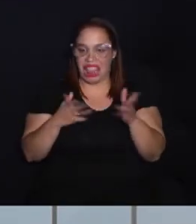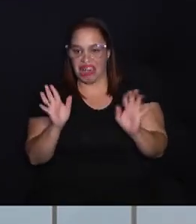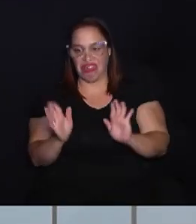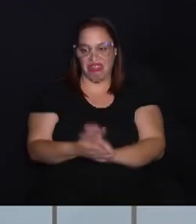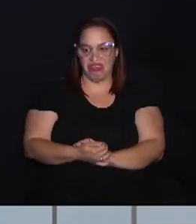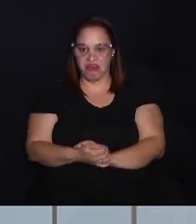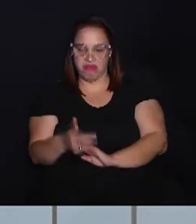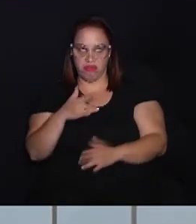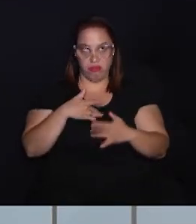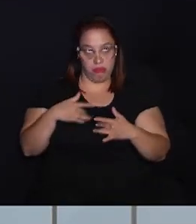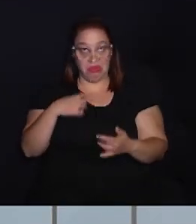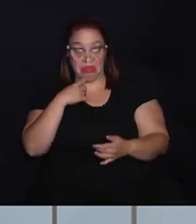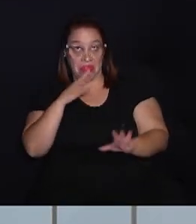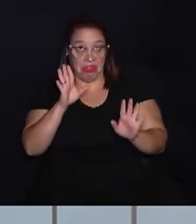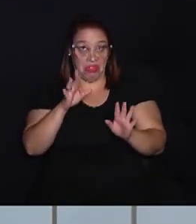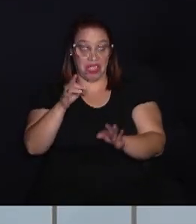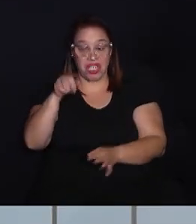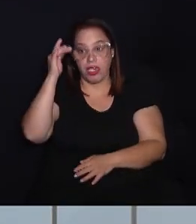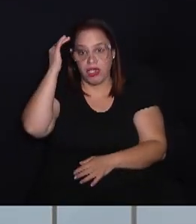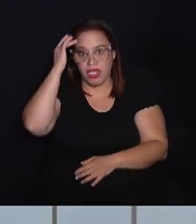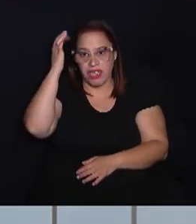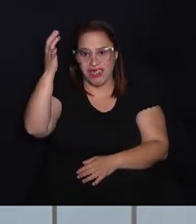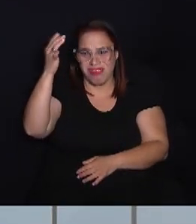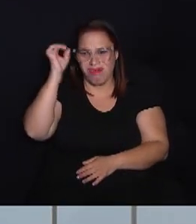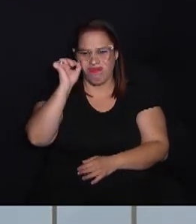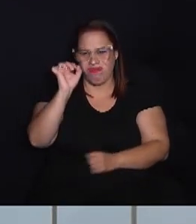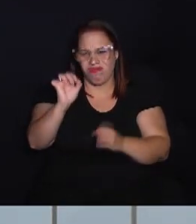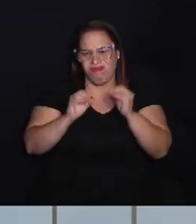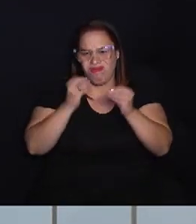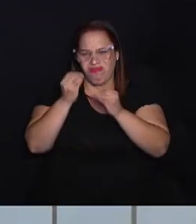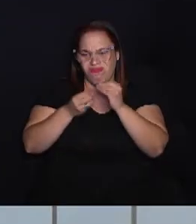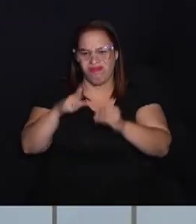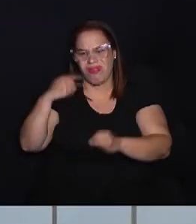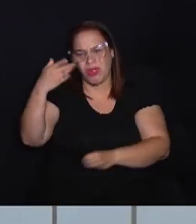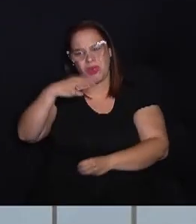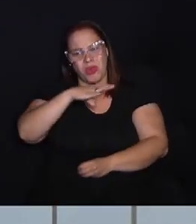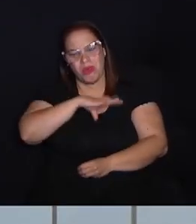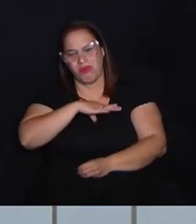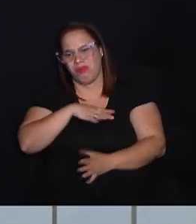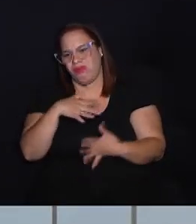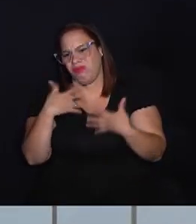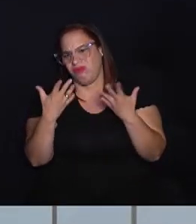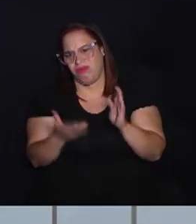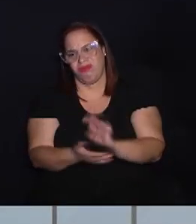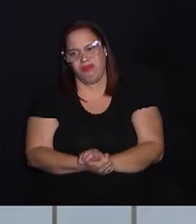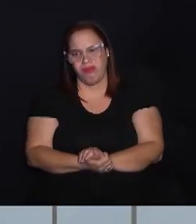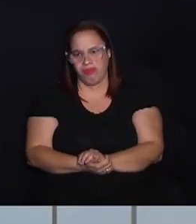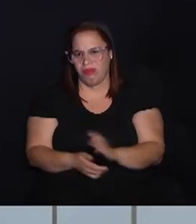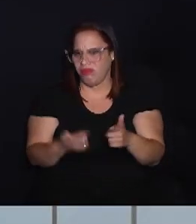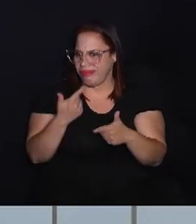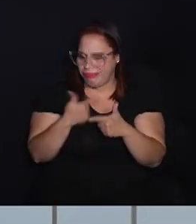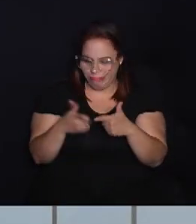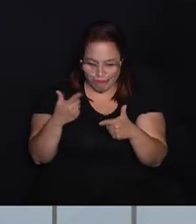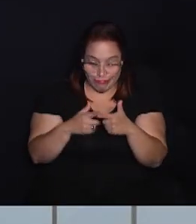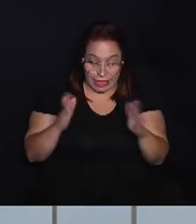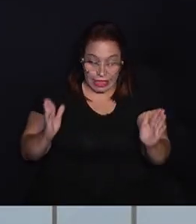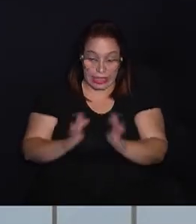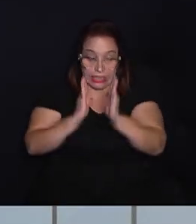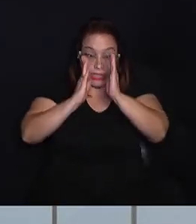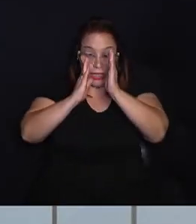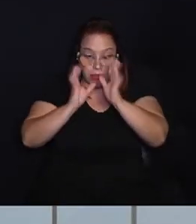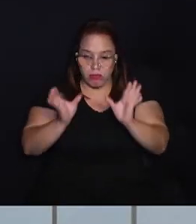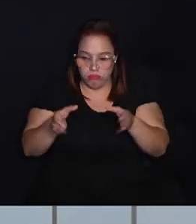usado a sua estrutura também para atender cidadão de outros municípios. Que isso é normal, são pessoas, cidadãos, têm